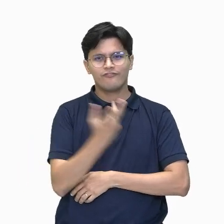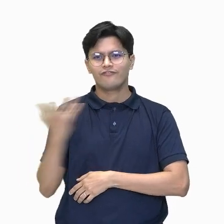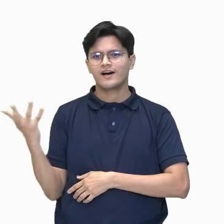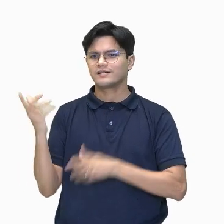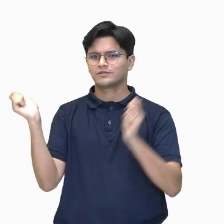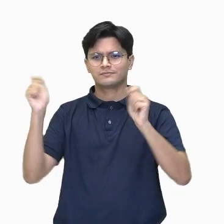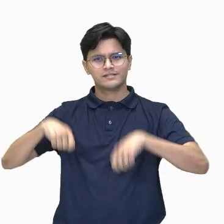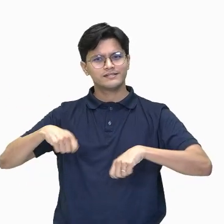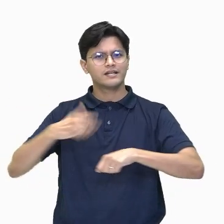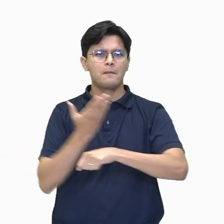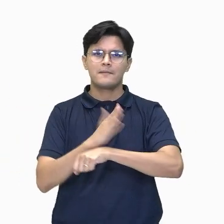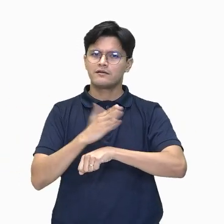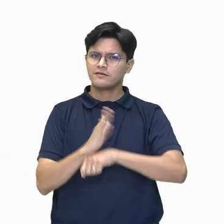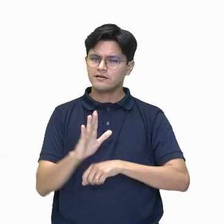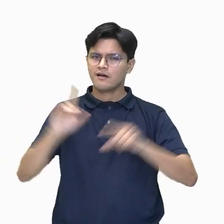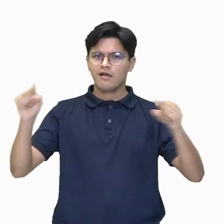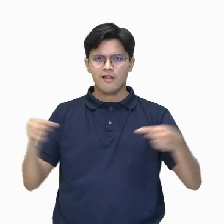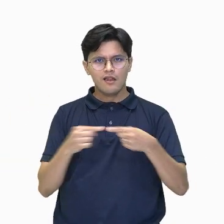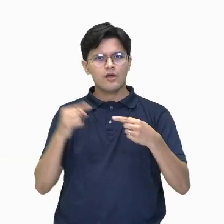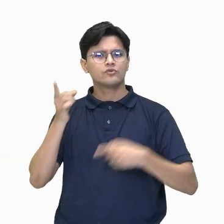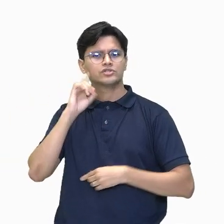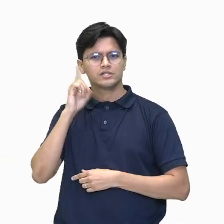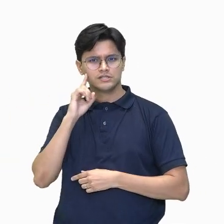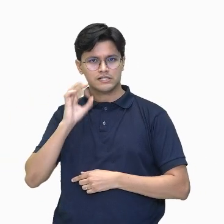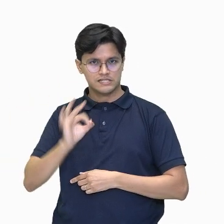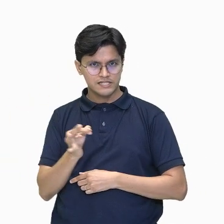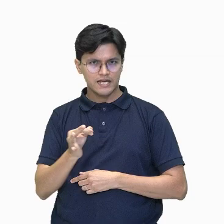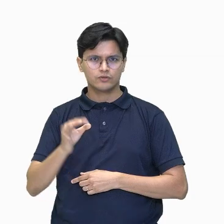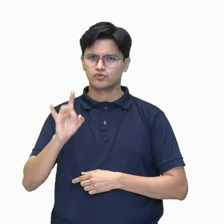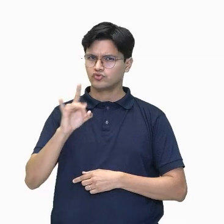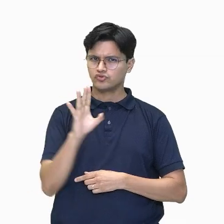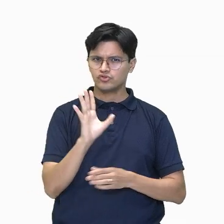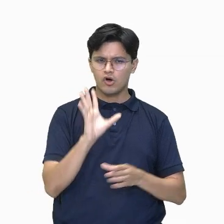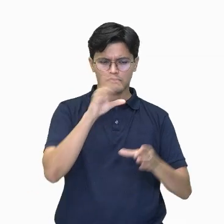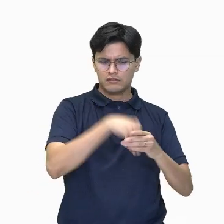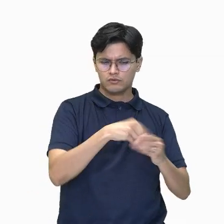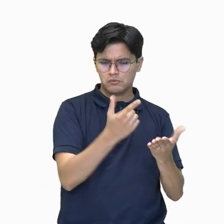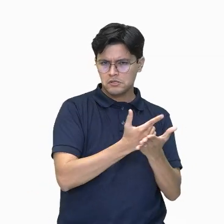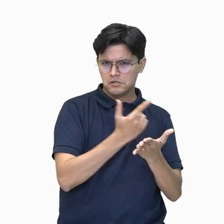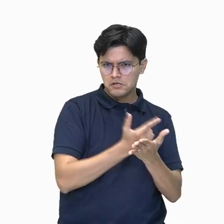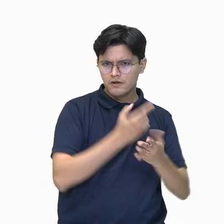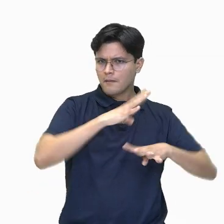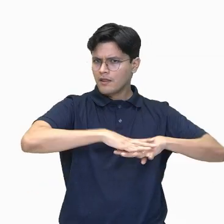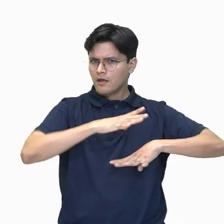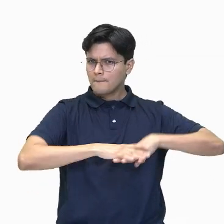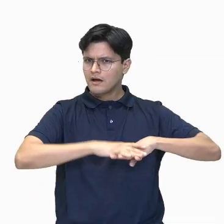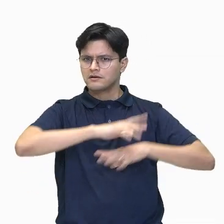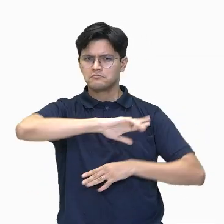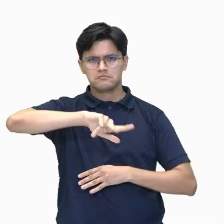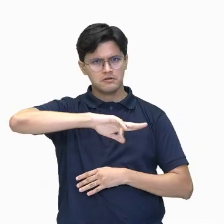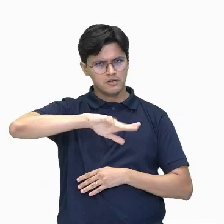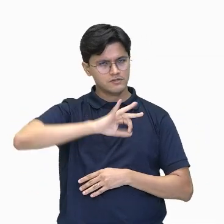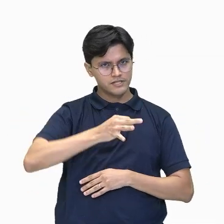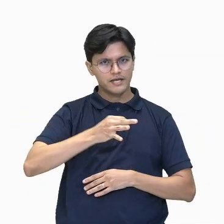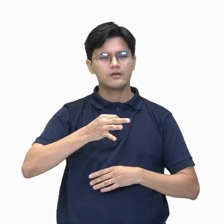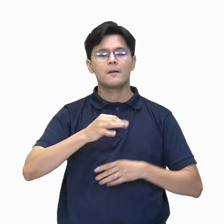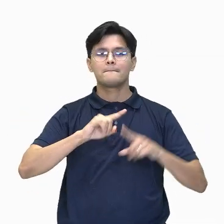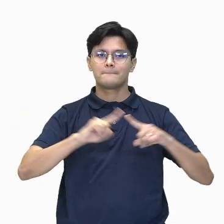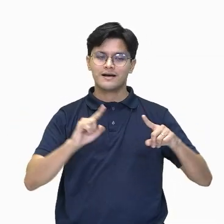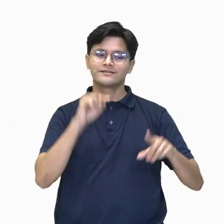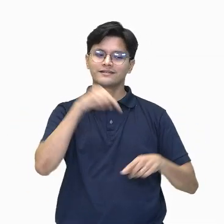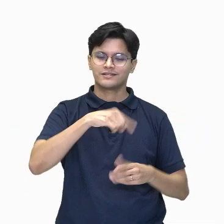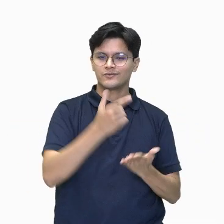de matemática, dessa aula aqui, mas na matemática ele é essencial para fazer exatamente o que nós estamos fazendo aqui.